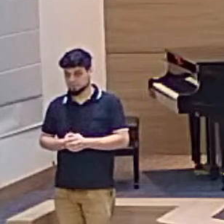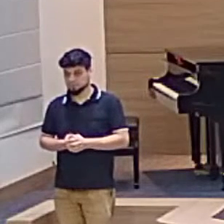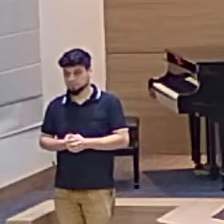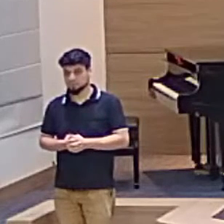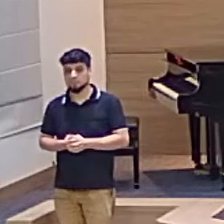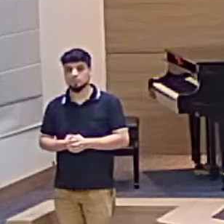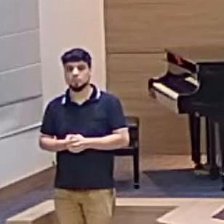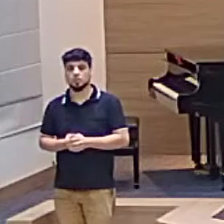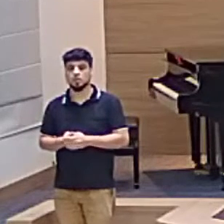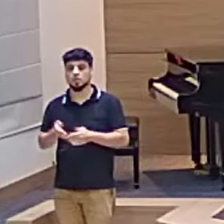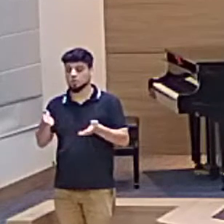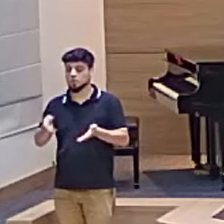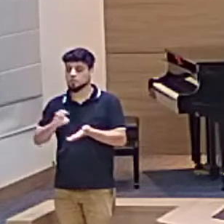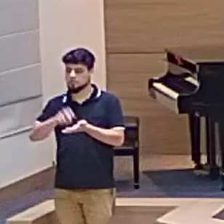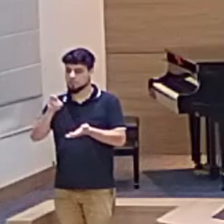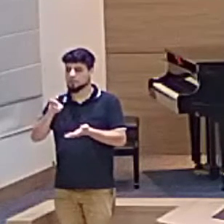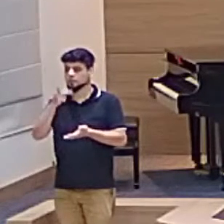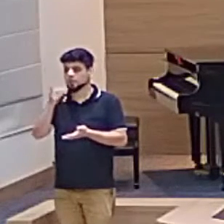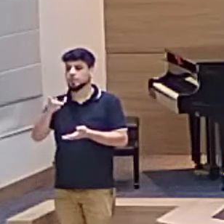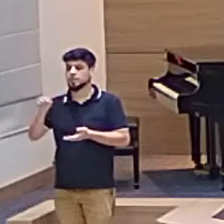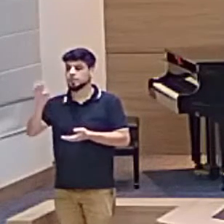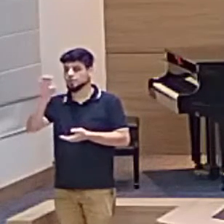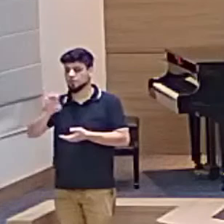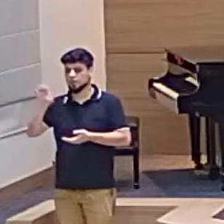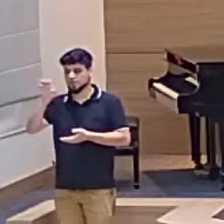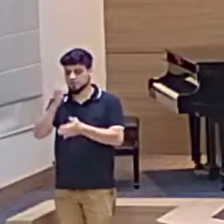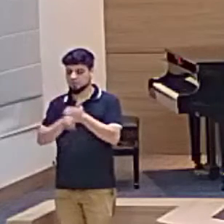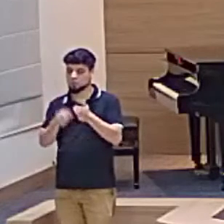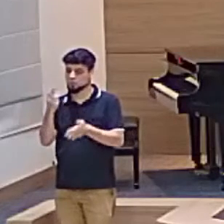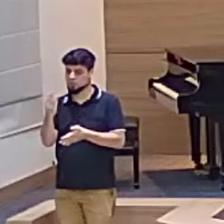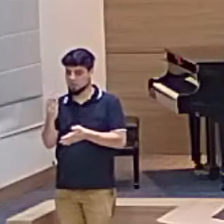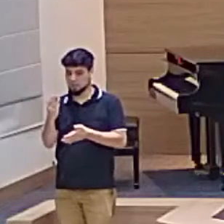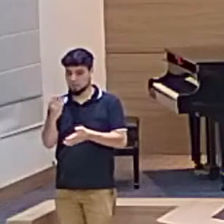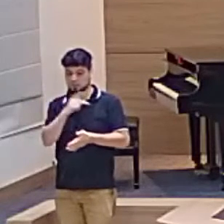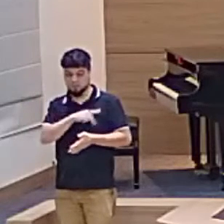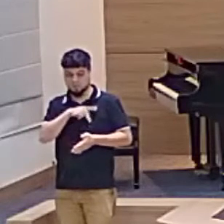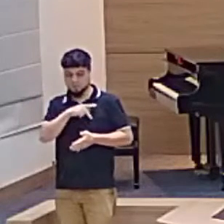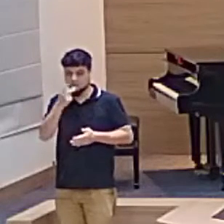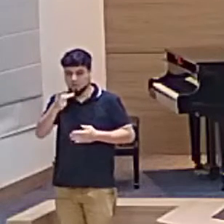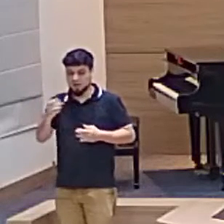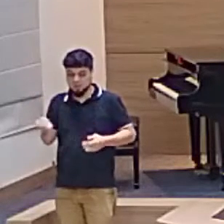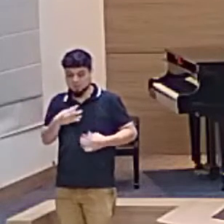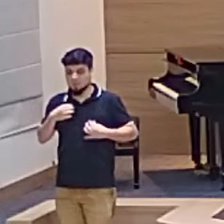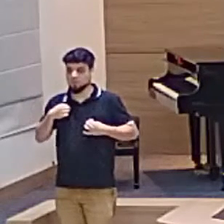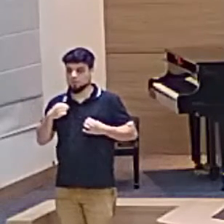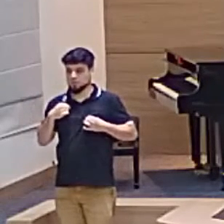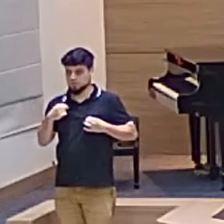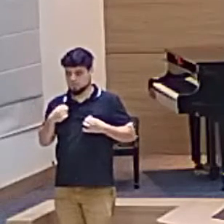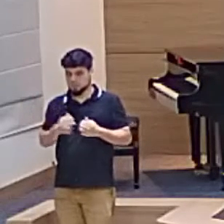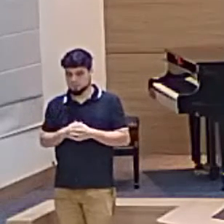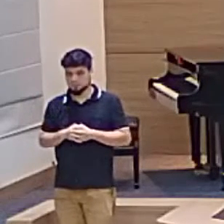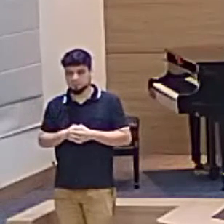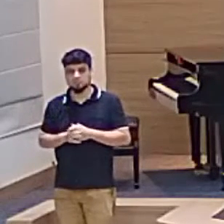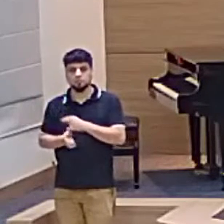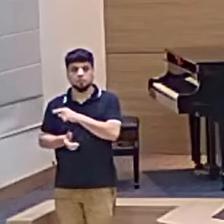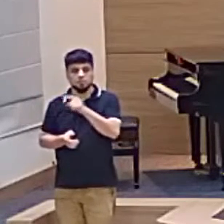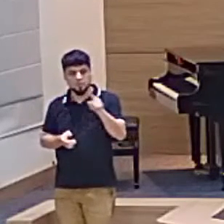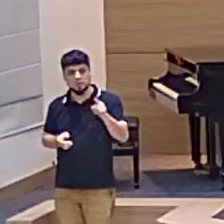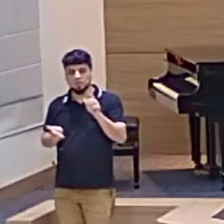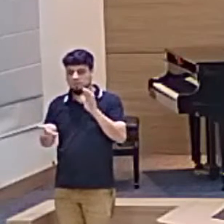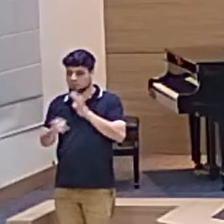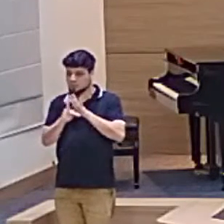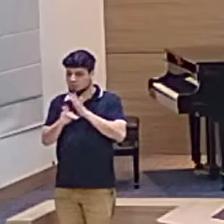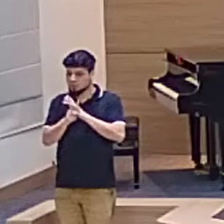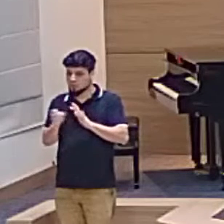Efésios Capítulo 3 que o apóstolo Paulo fala de novas roupas o vestido com novas roupas do